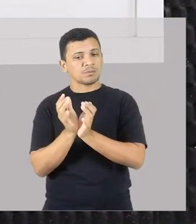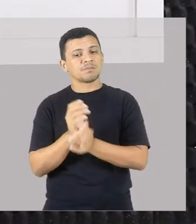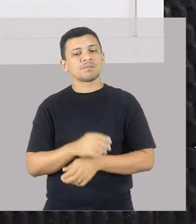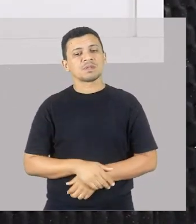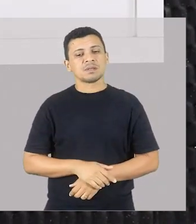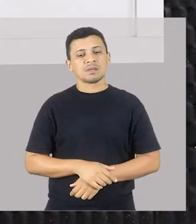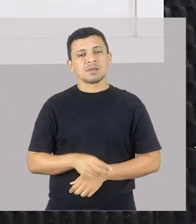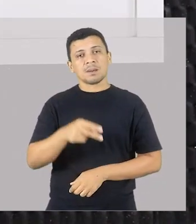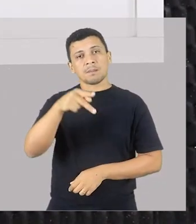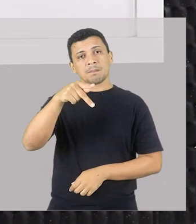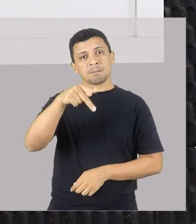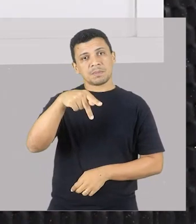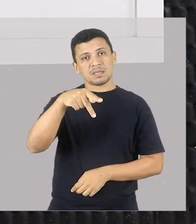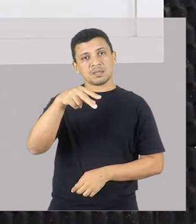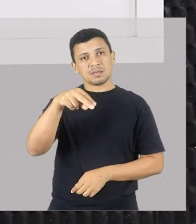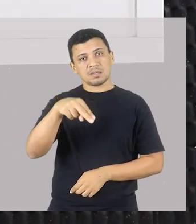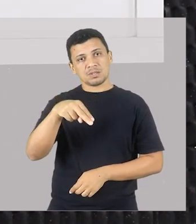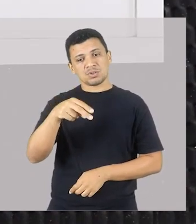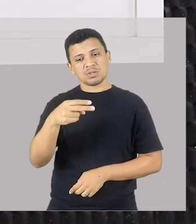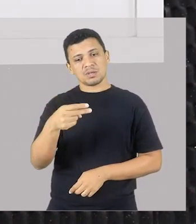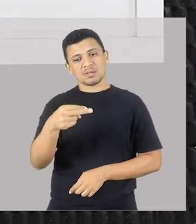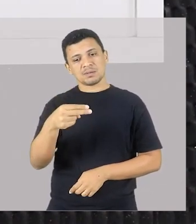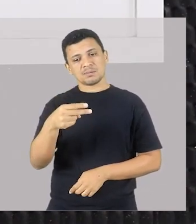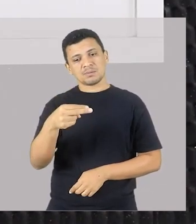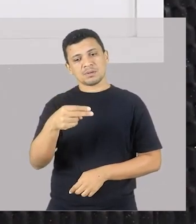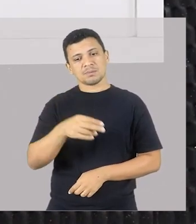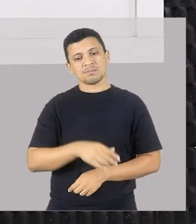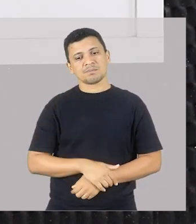é simplesmente o N